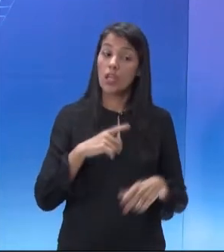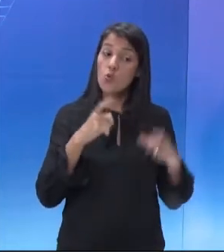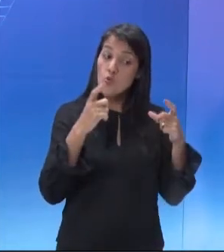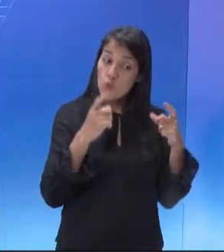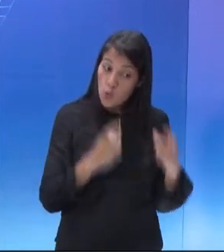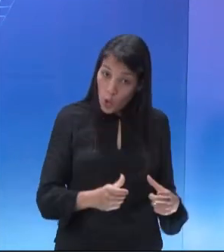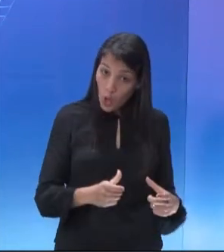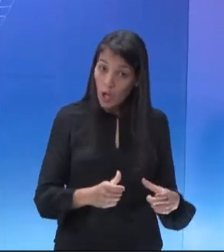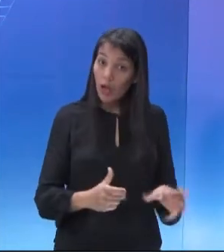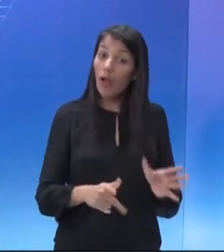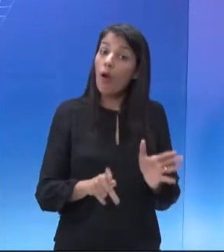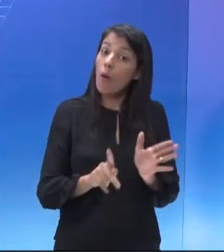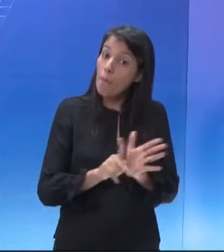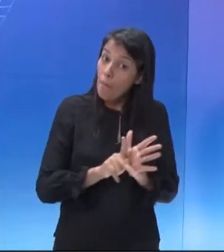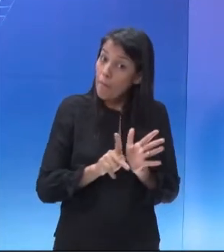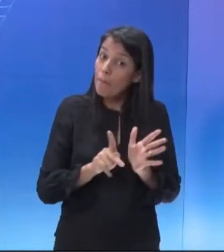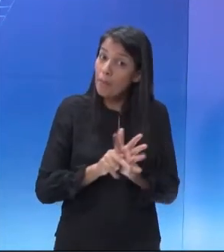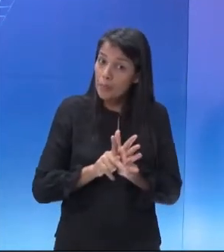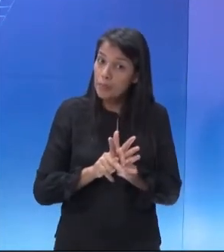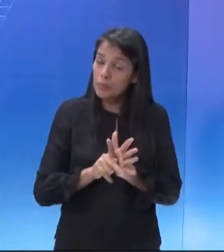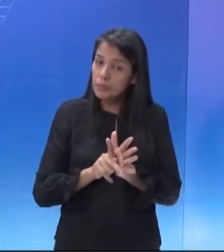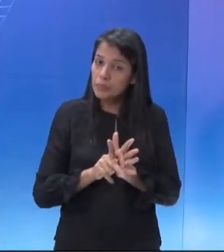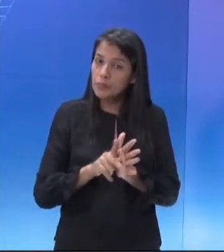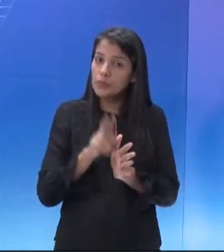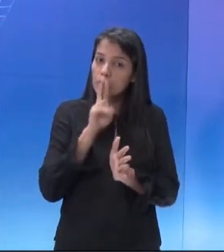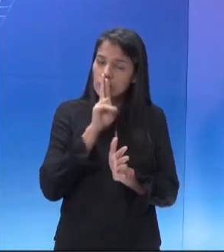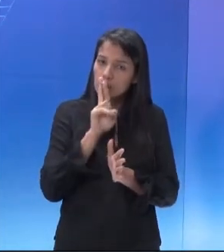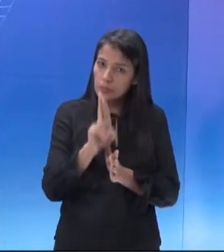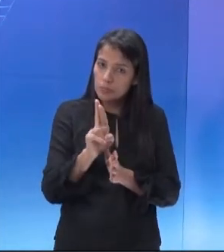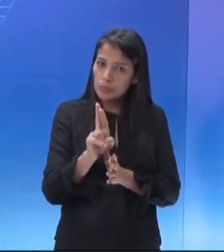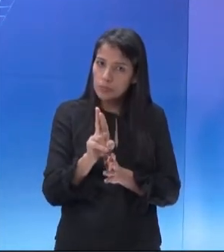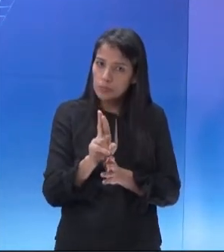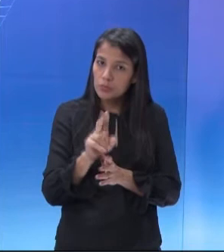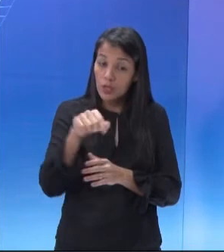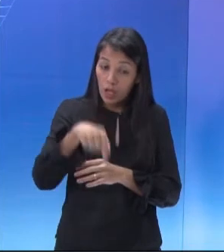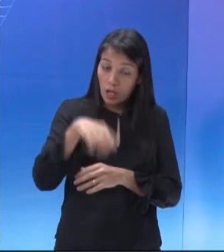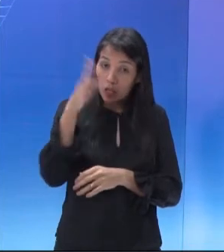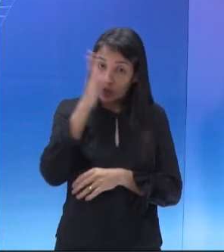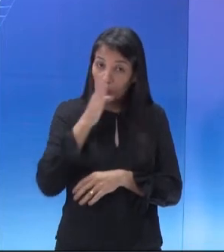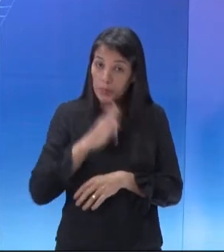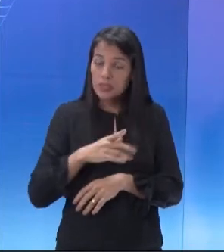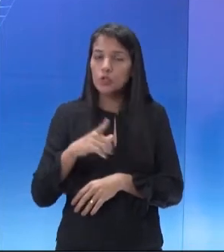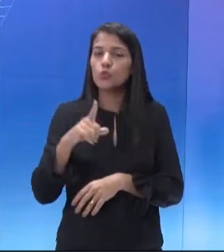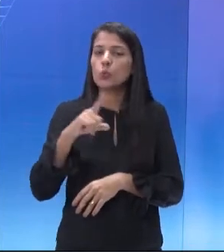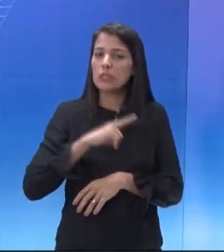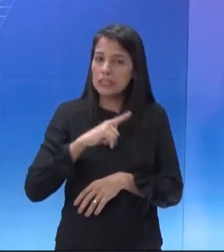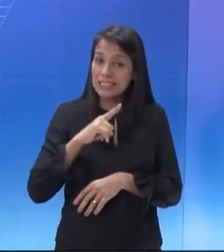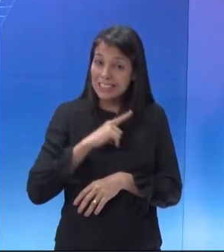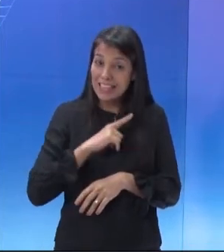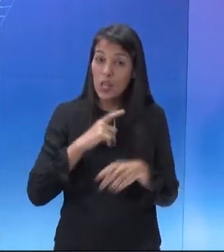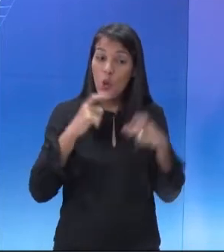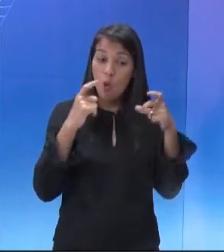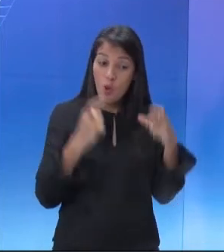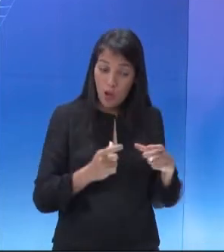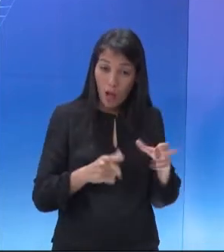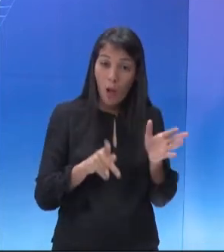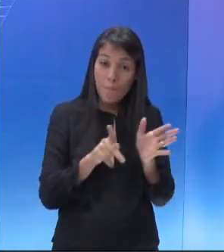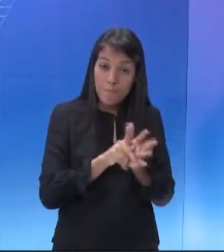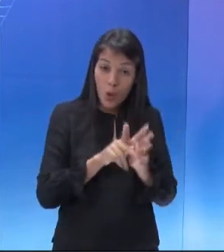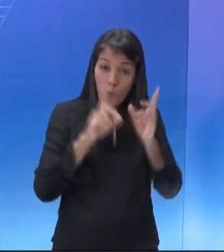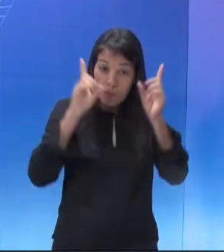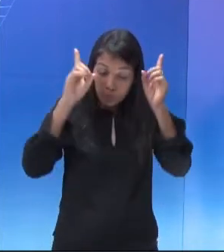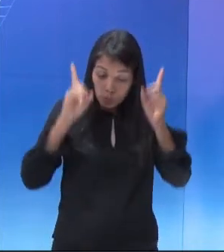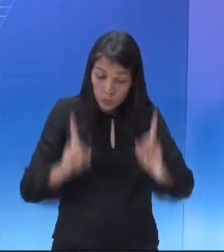aí na tela, né? O Brasil, só para lembrar você, o Brasil tem um ministério chamado Ministério